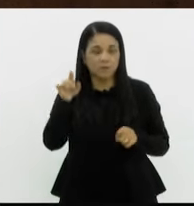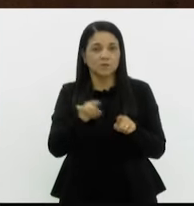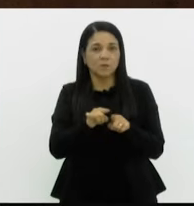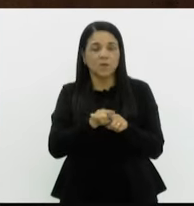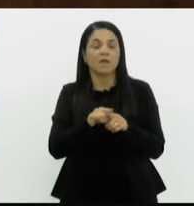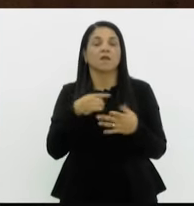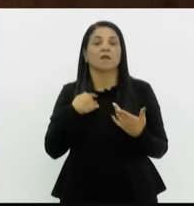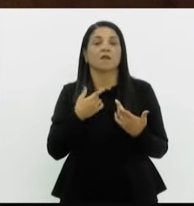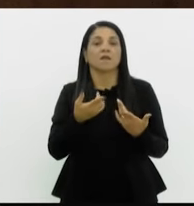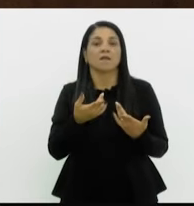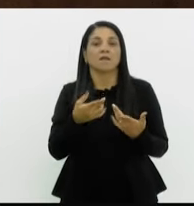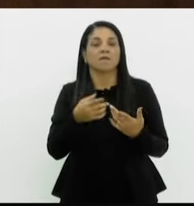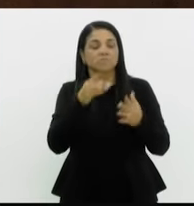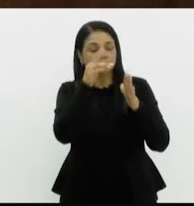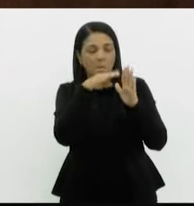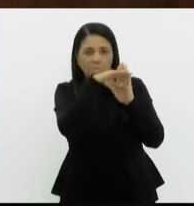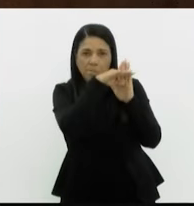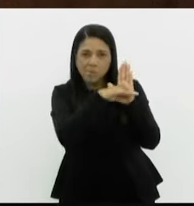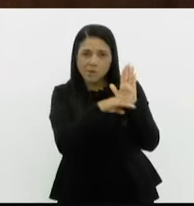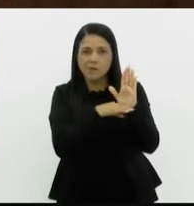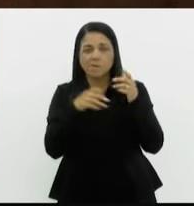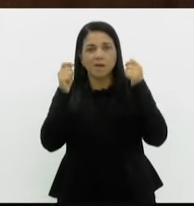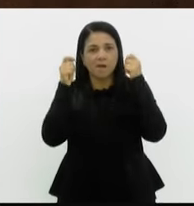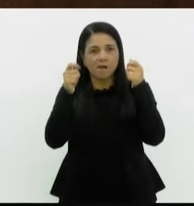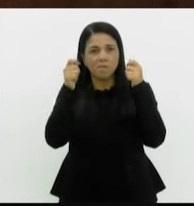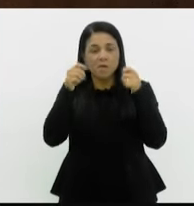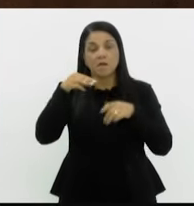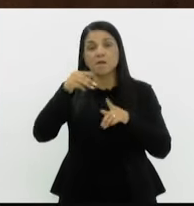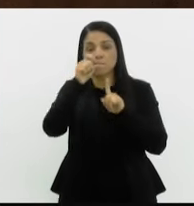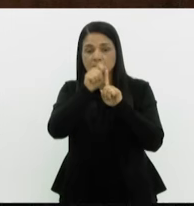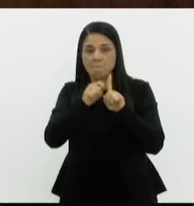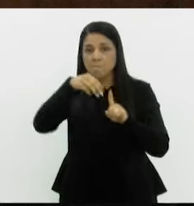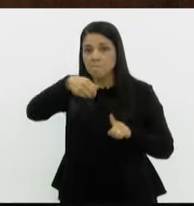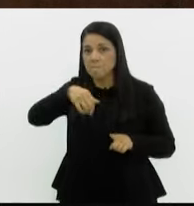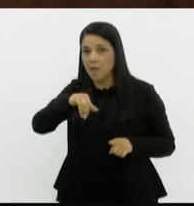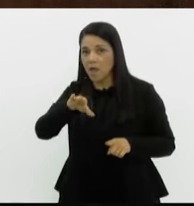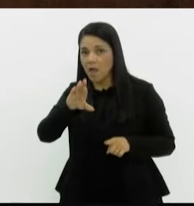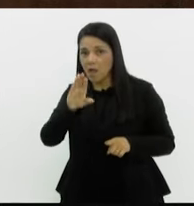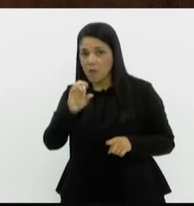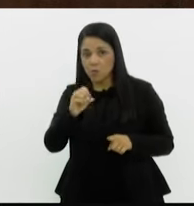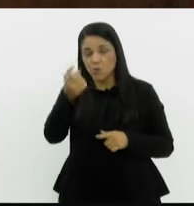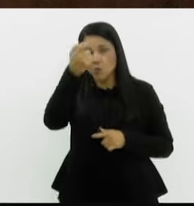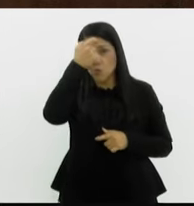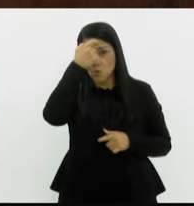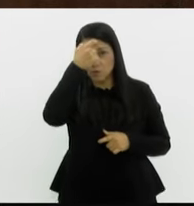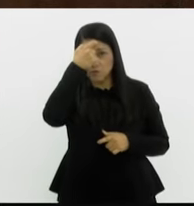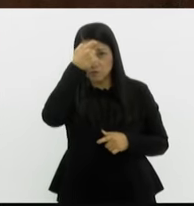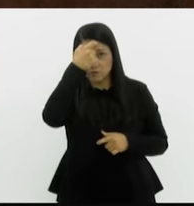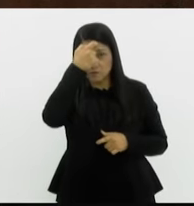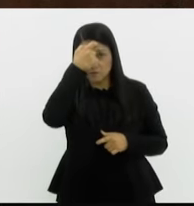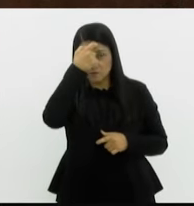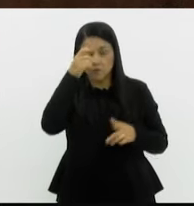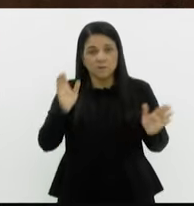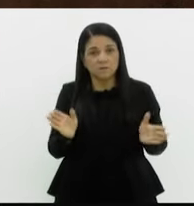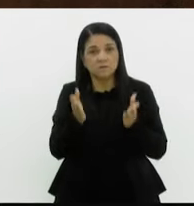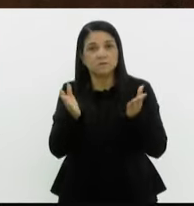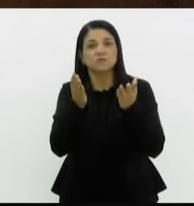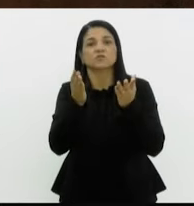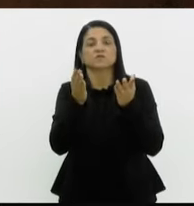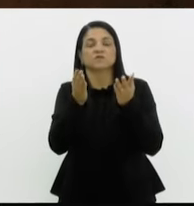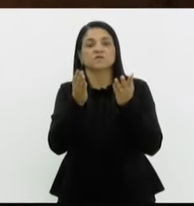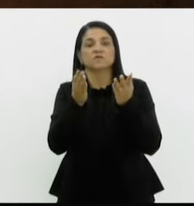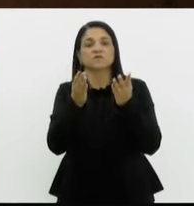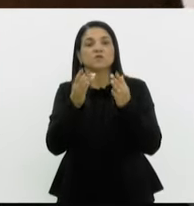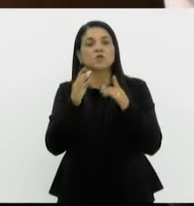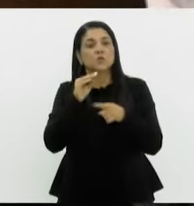um programa no Estado do Rio de Janeiro, a campanha Maio Furta Cor, dedicada às ações de conscientização, incentivo e cuidado e promoção de